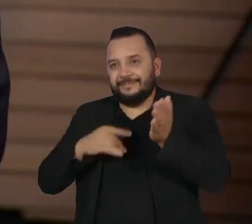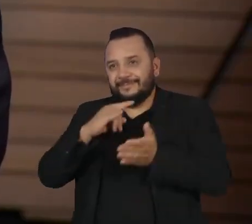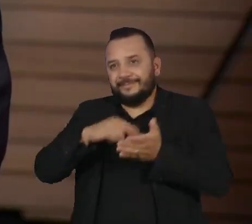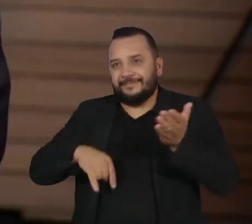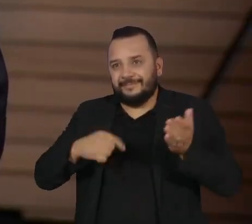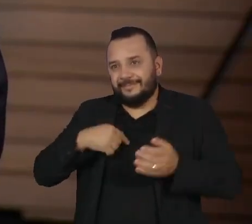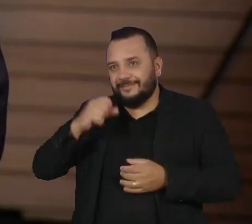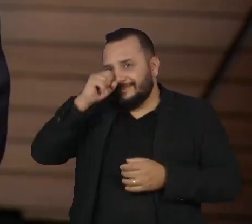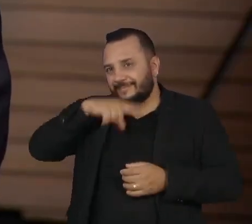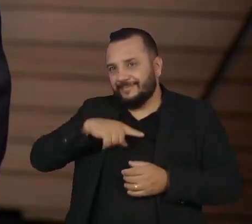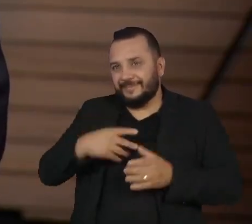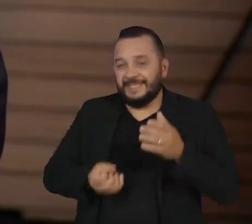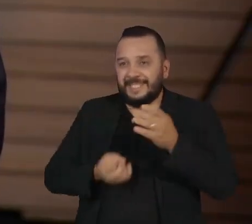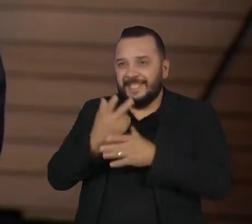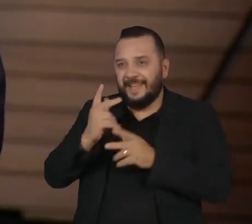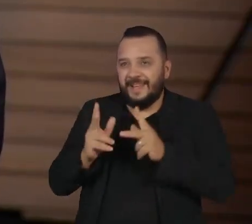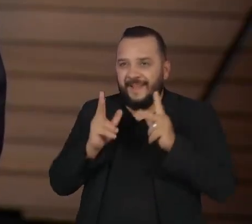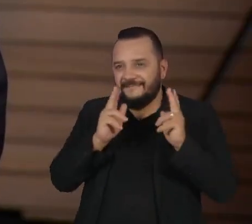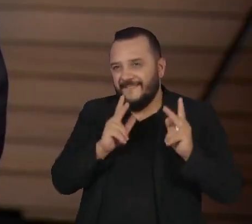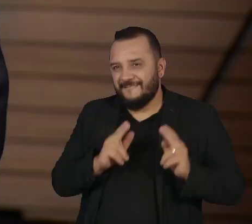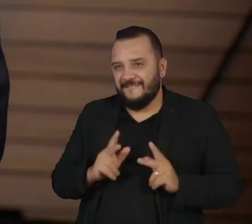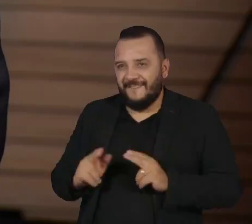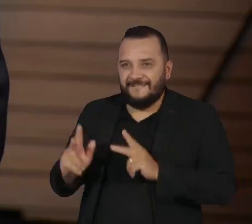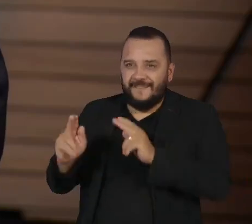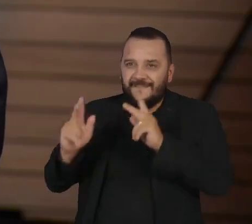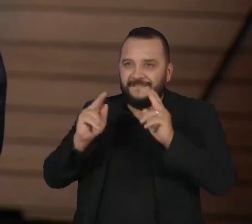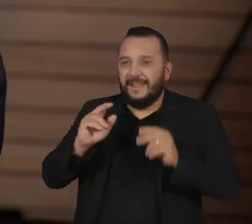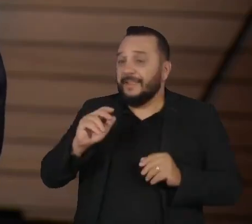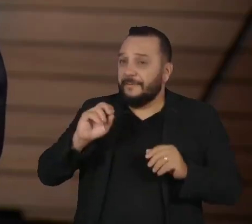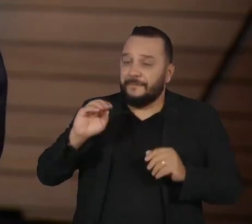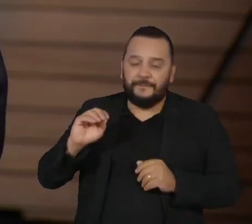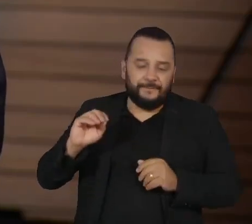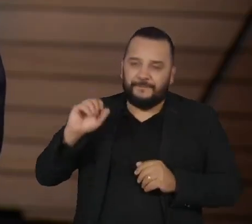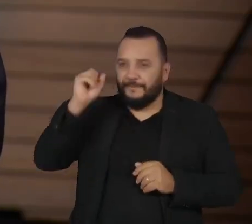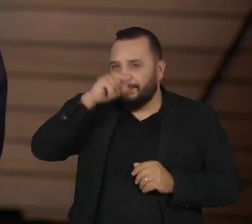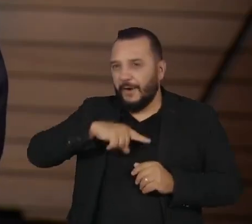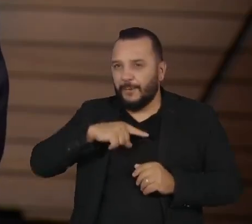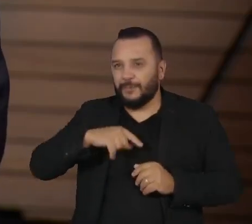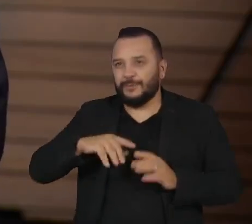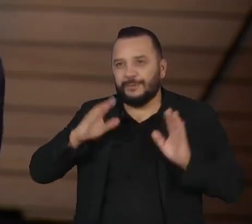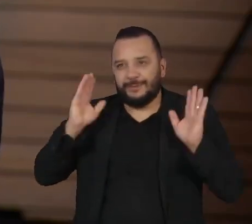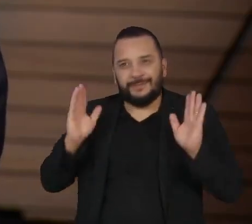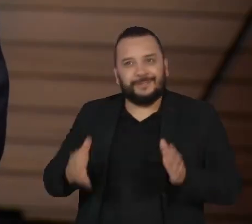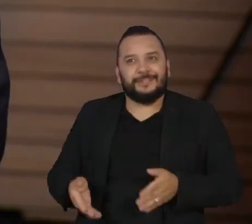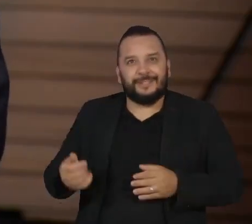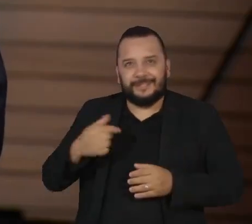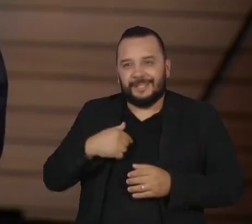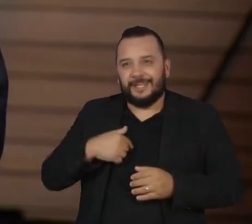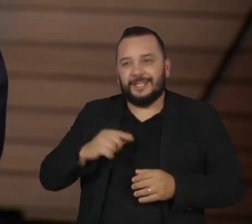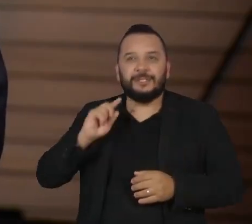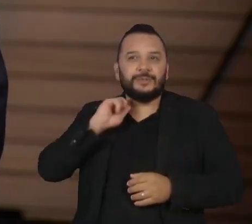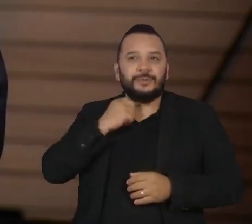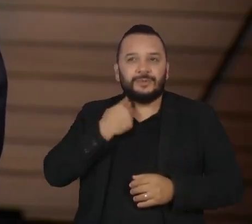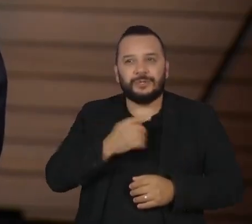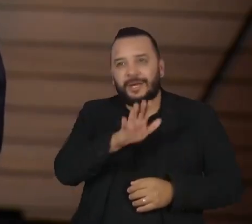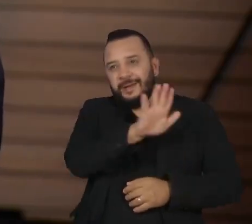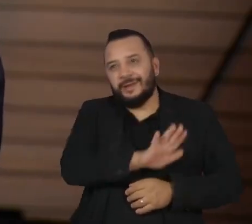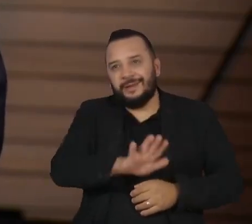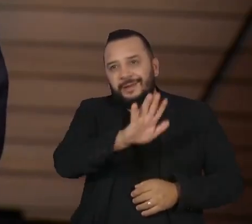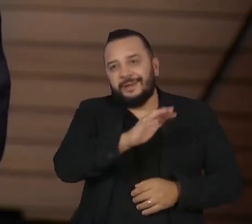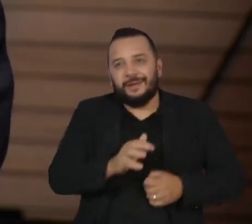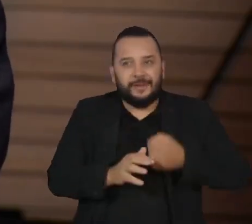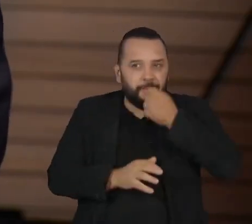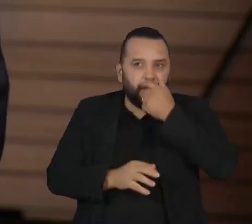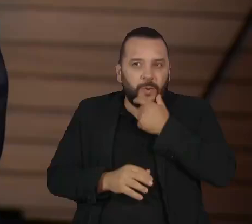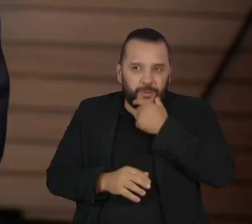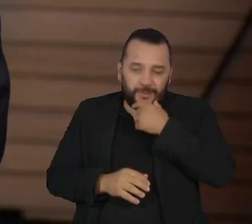você criar um documento, criar uma falsa denúncia, né? Produzir um ruído imenso, macular a honra de uma outra candidatura e ficar